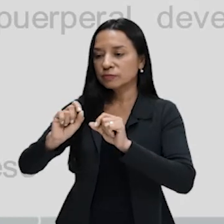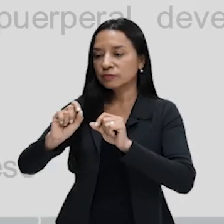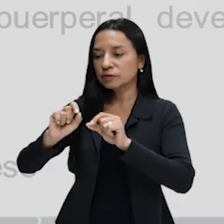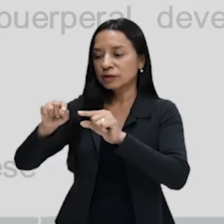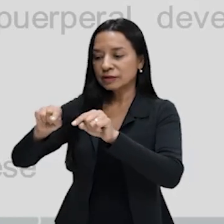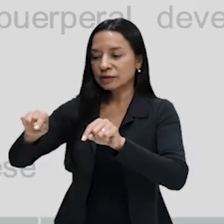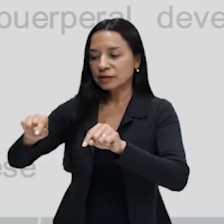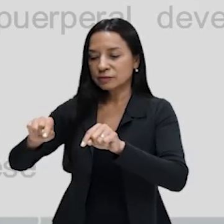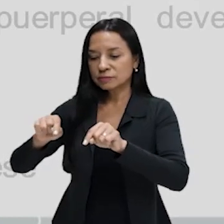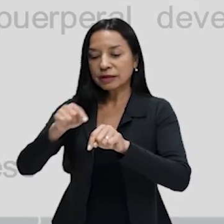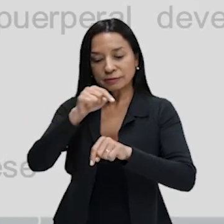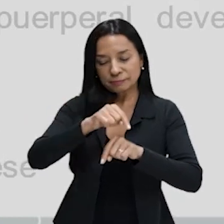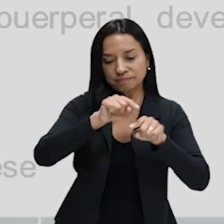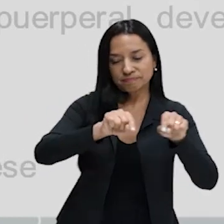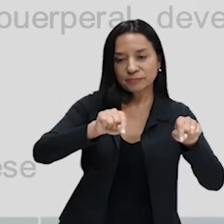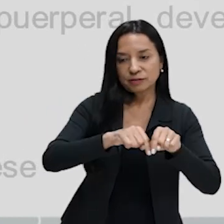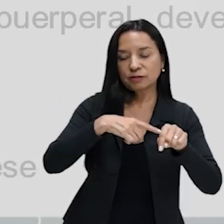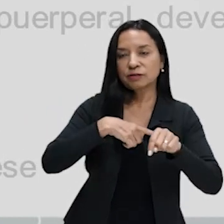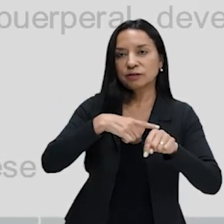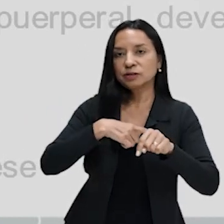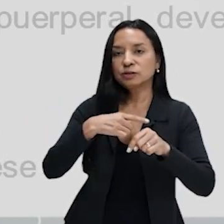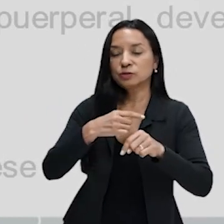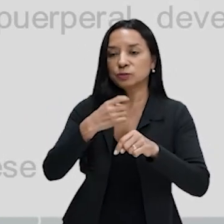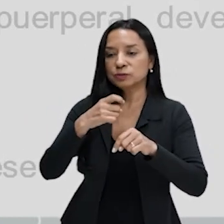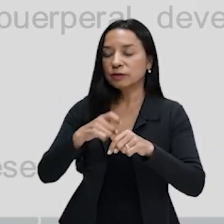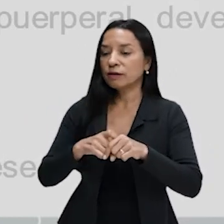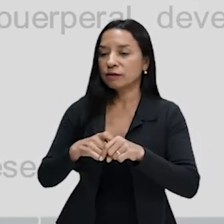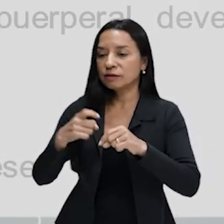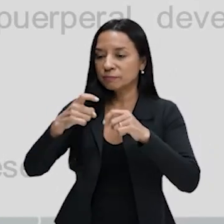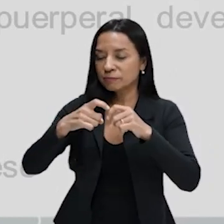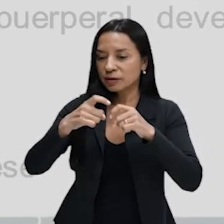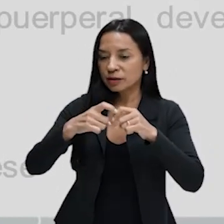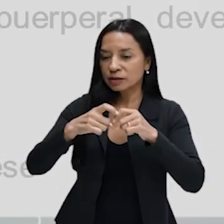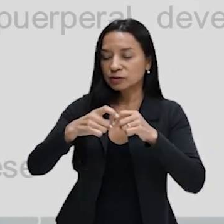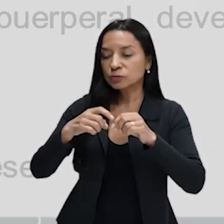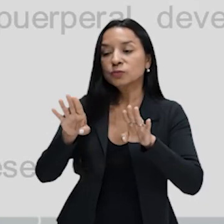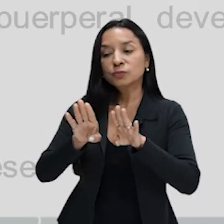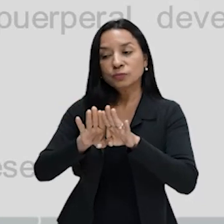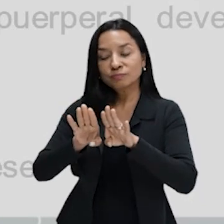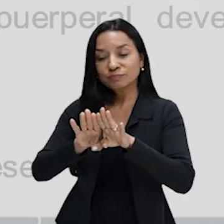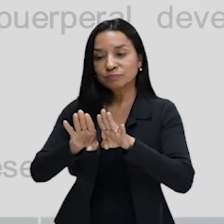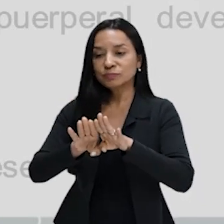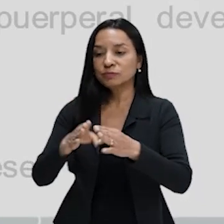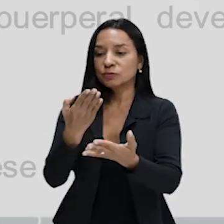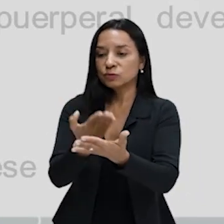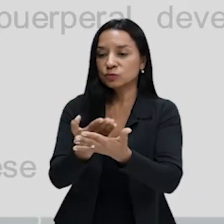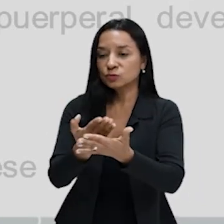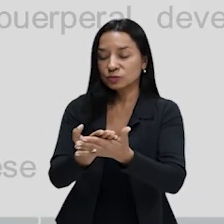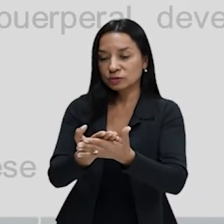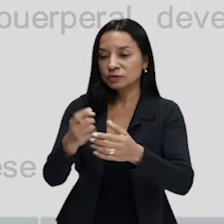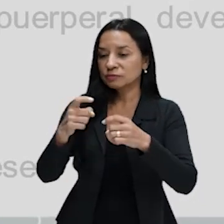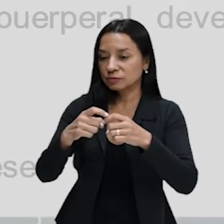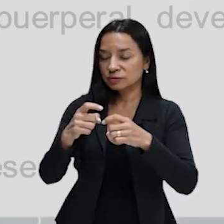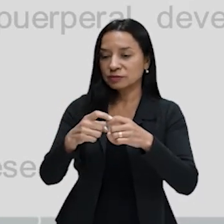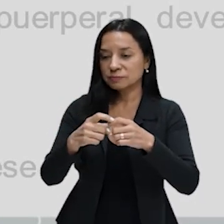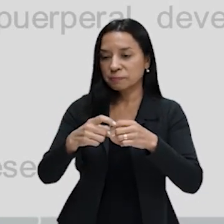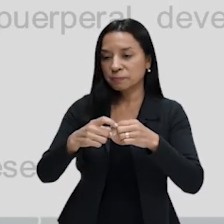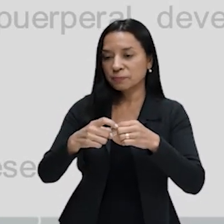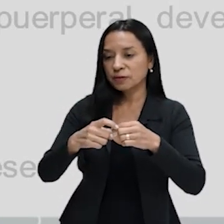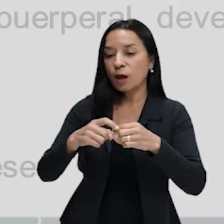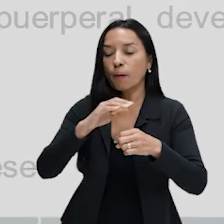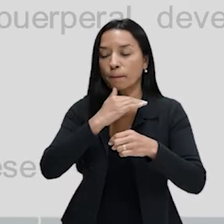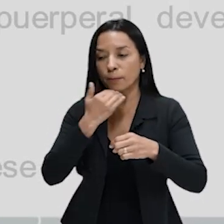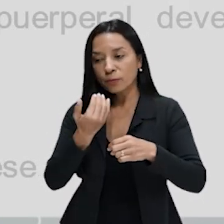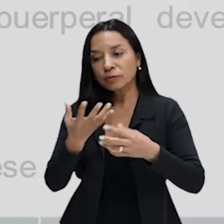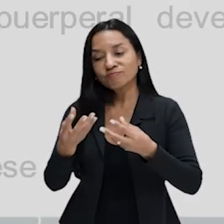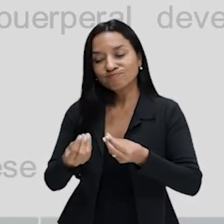que tinha médicos e estudantes de medicina morria mais mulheres. Então, como eles colocavam as mulheres